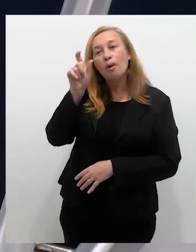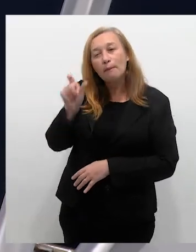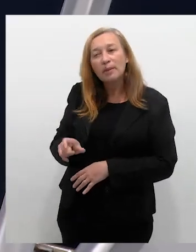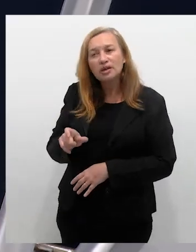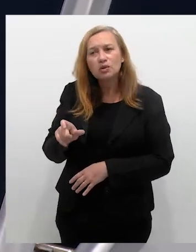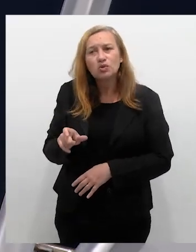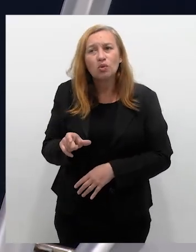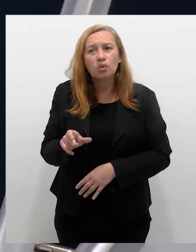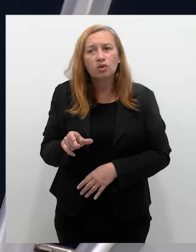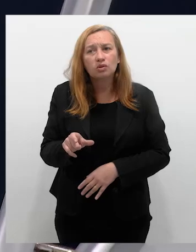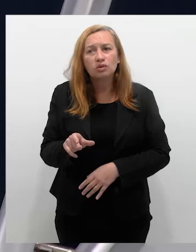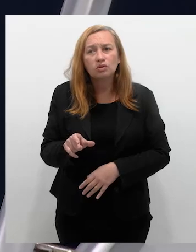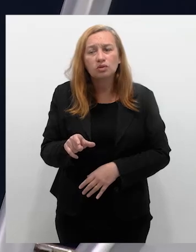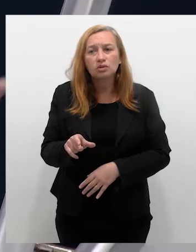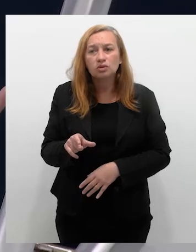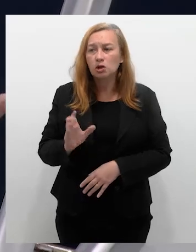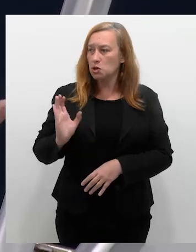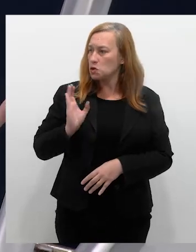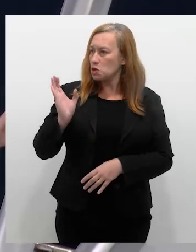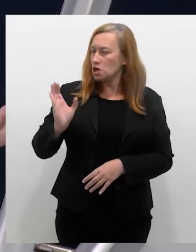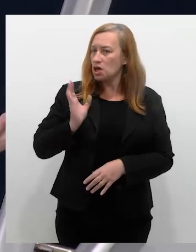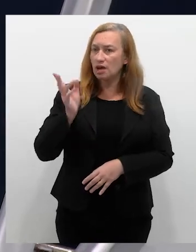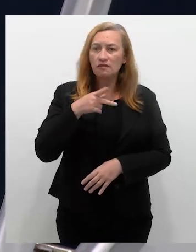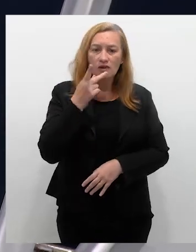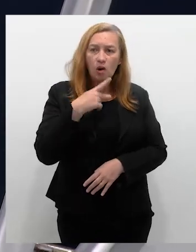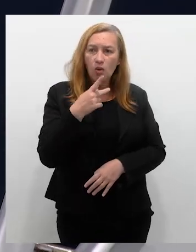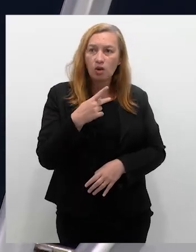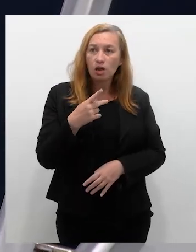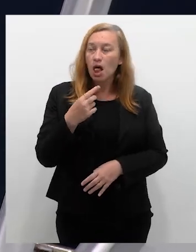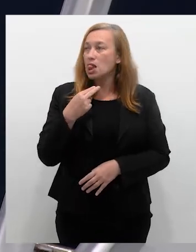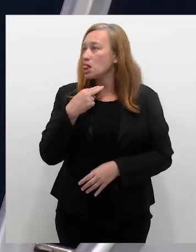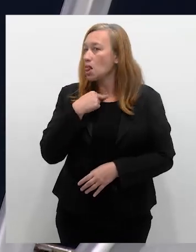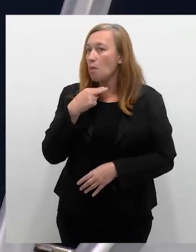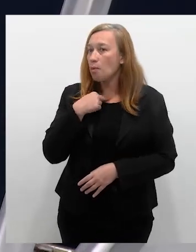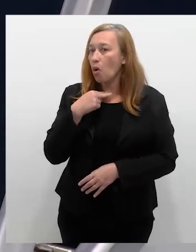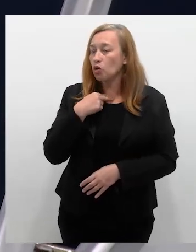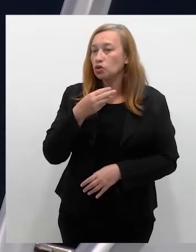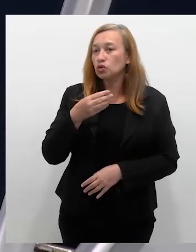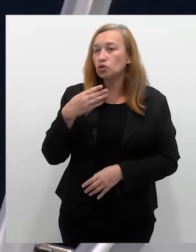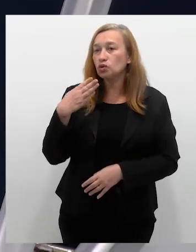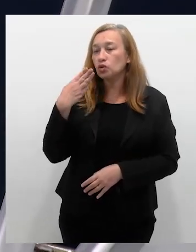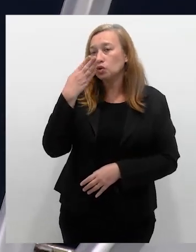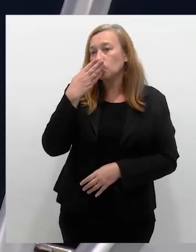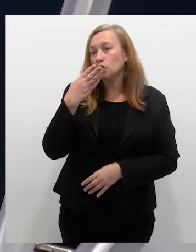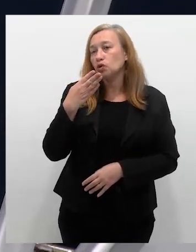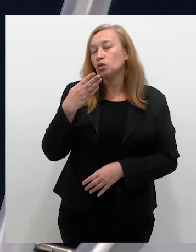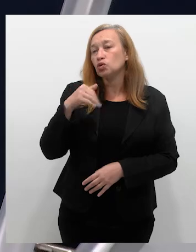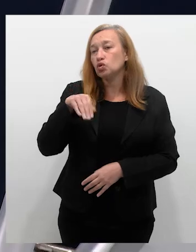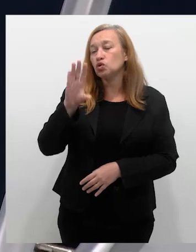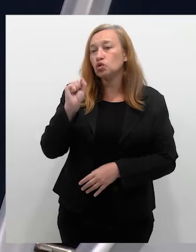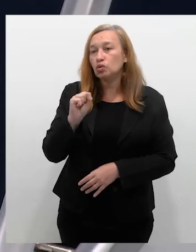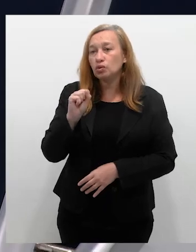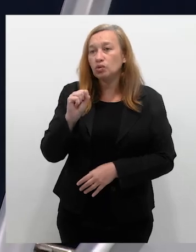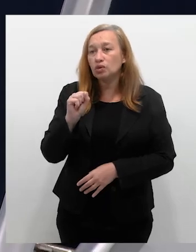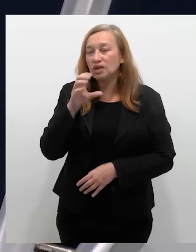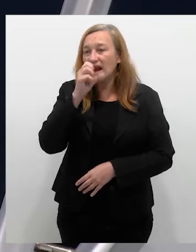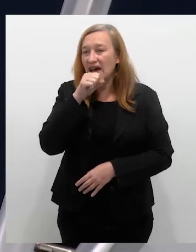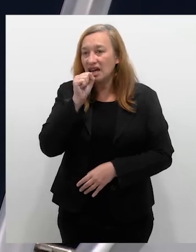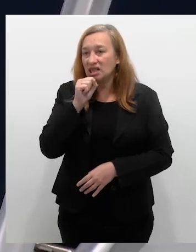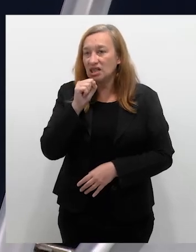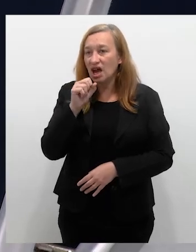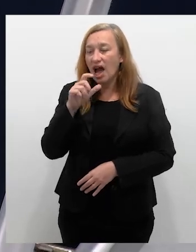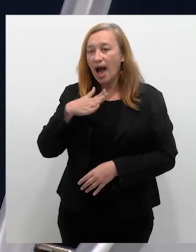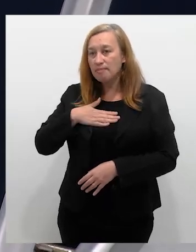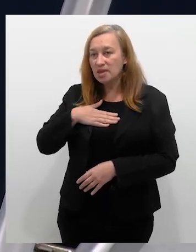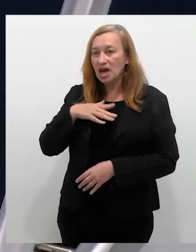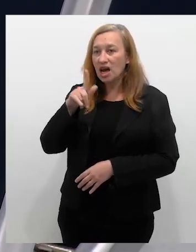e uma pessoa muito culta comentou assim, olha, não posso tomar o suco de laranja porque a minha glicose está alta.